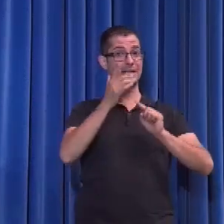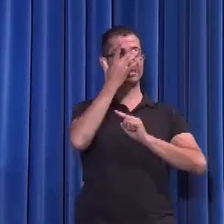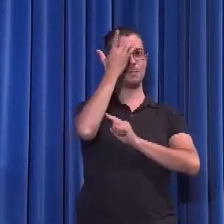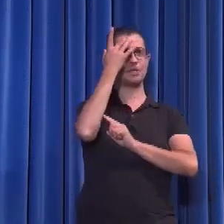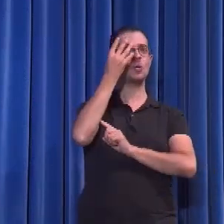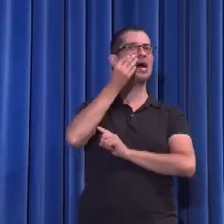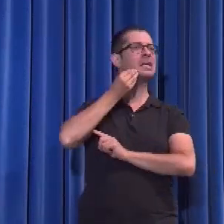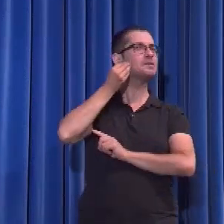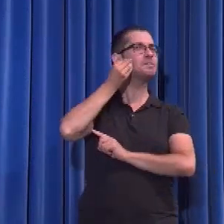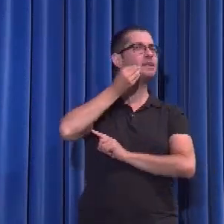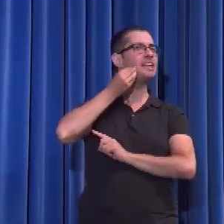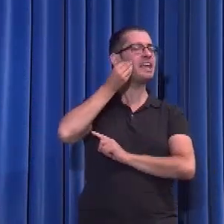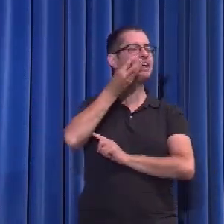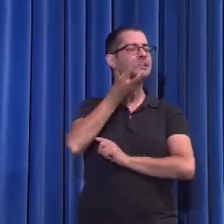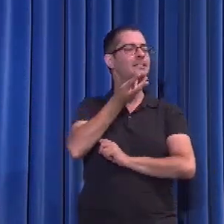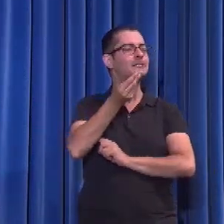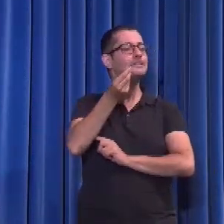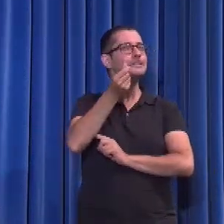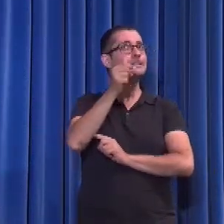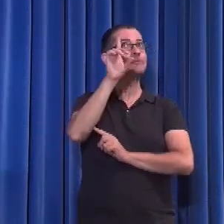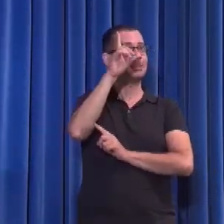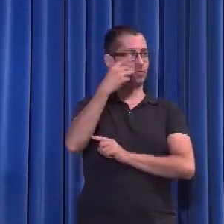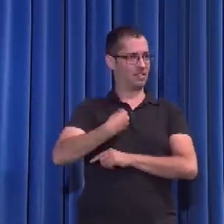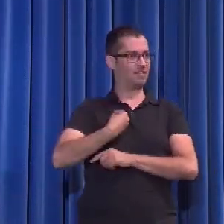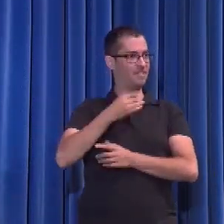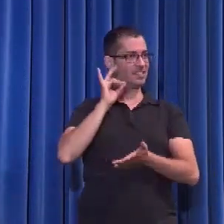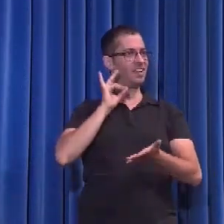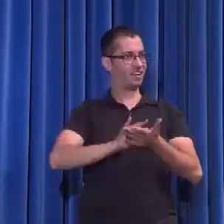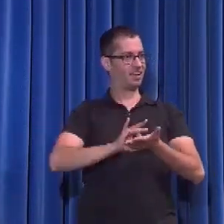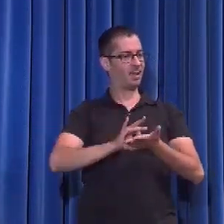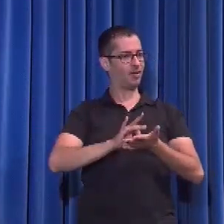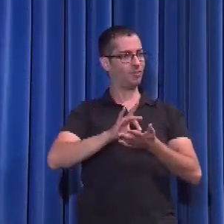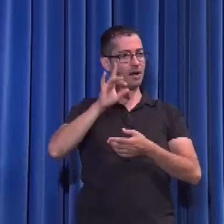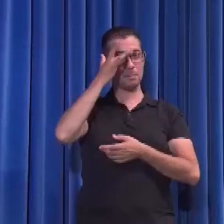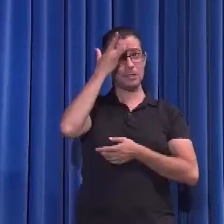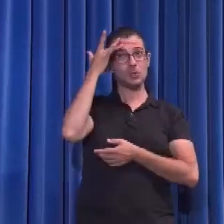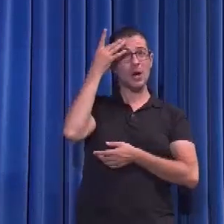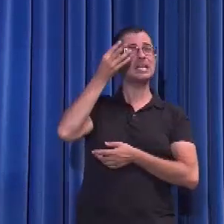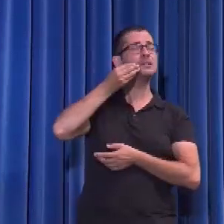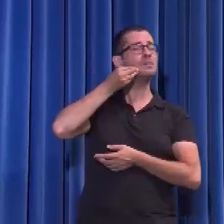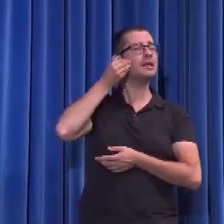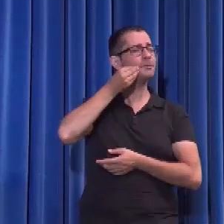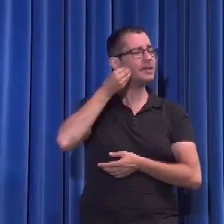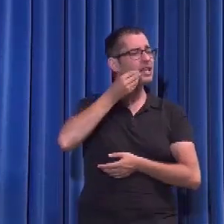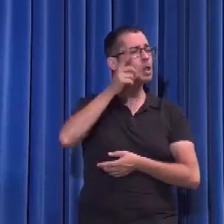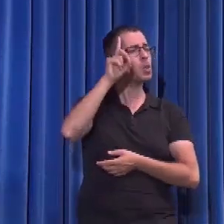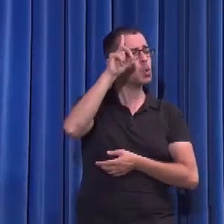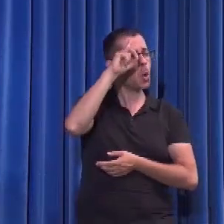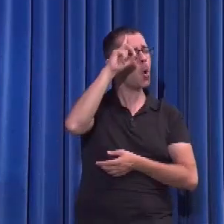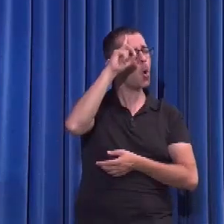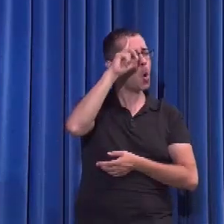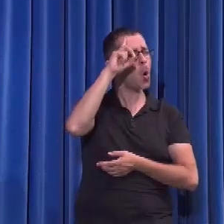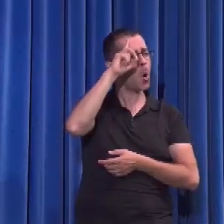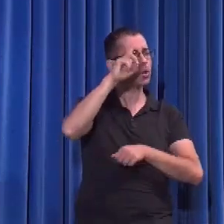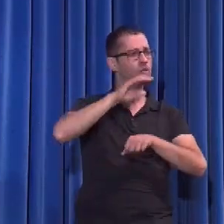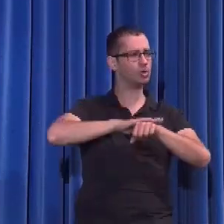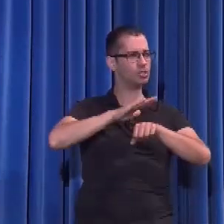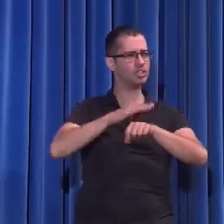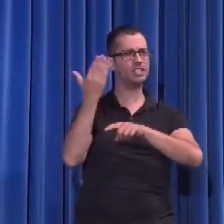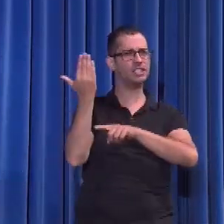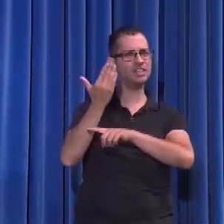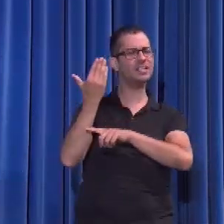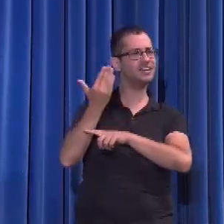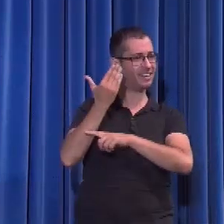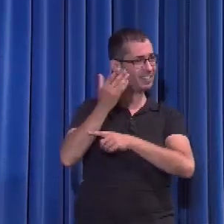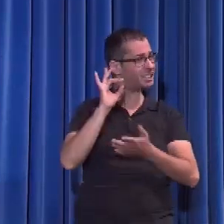sua vida. Ele experimenta Deus em cada instante da sua vida. É quando Deus não é apenas um